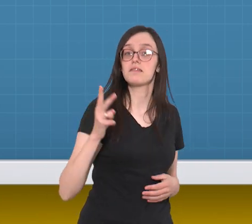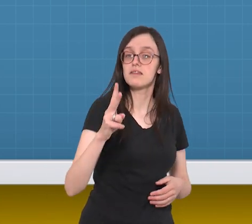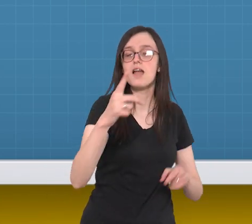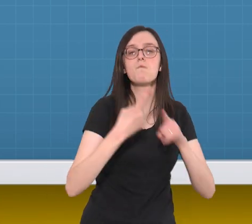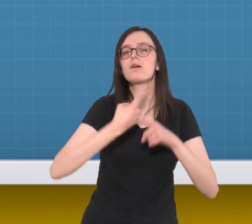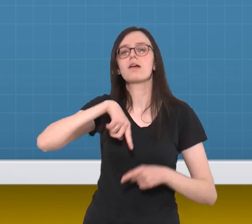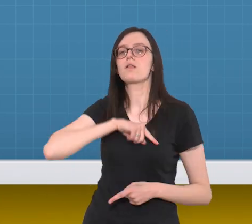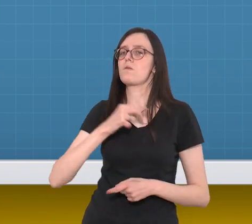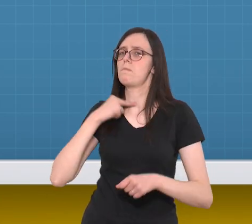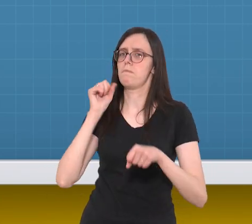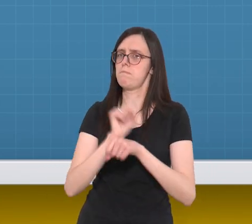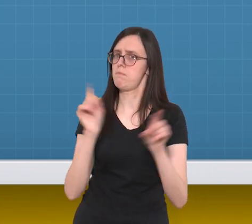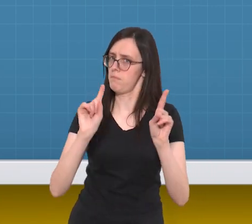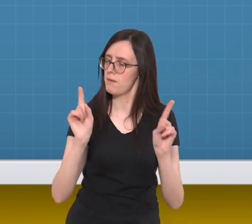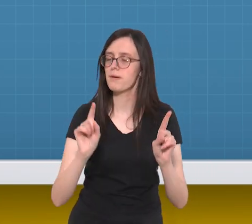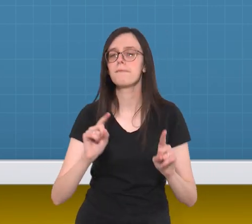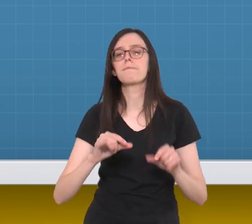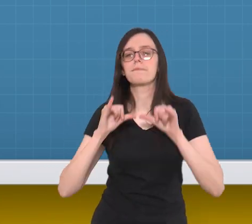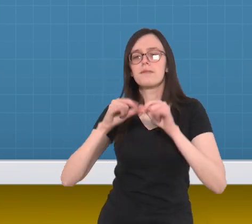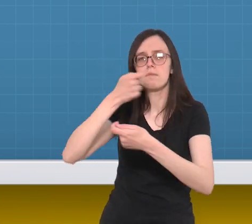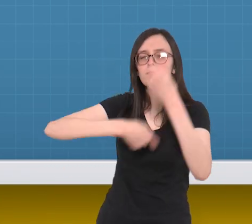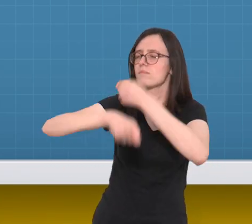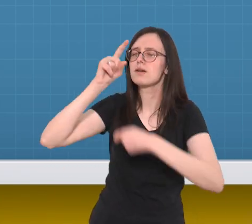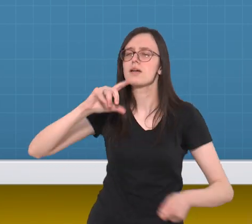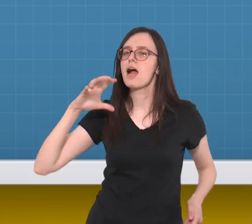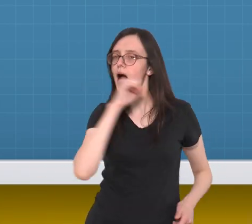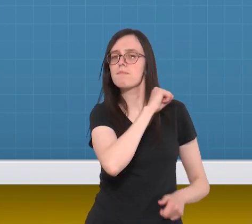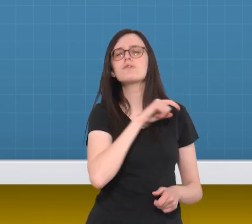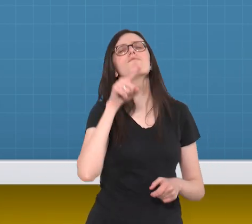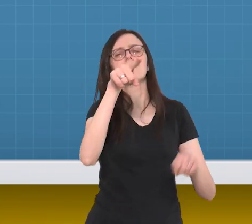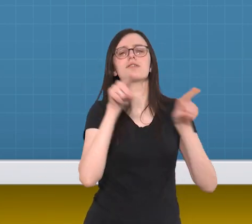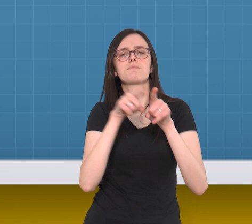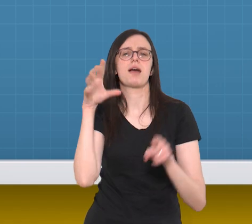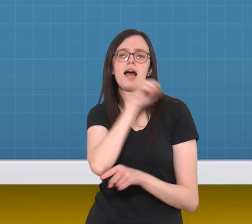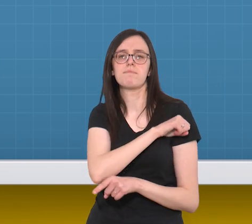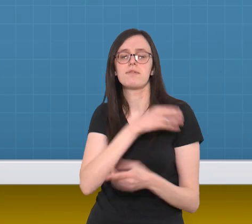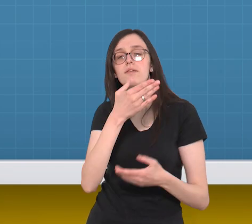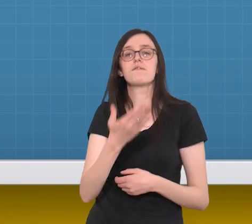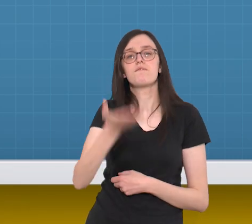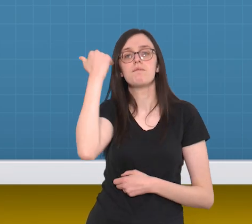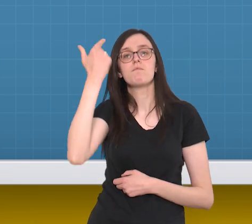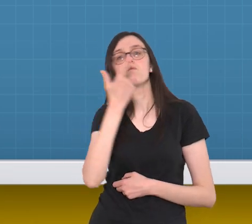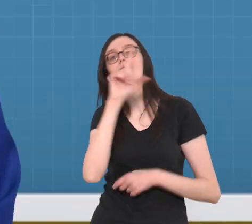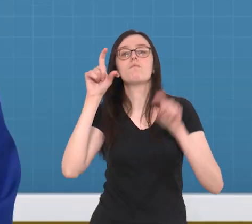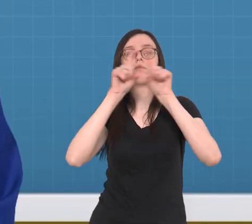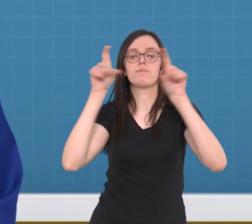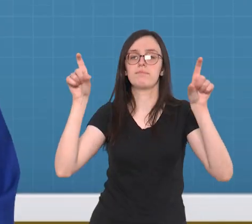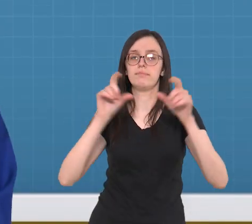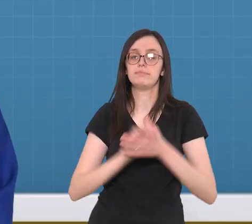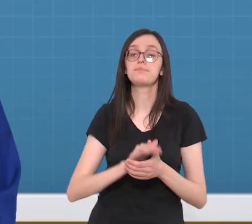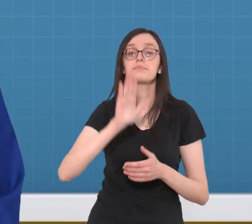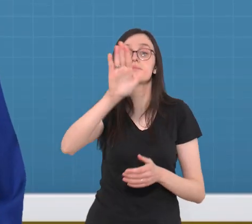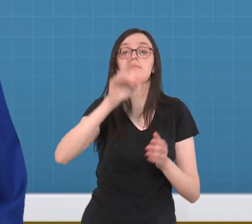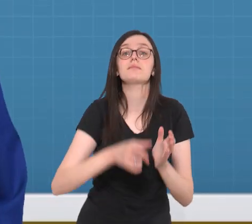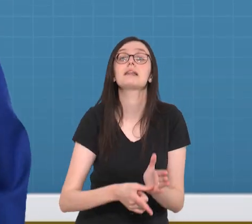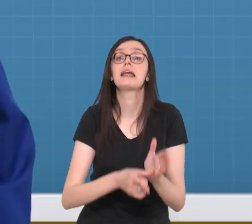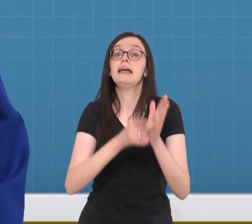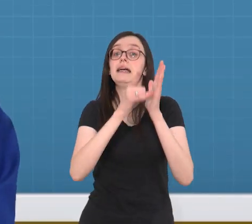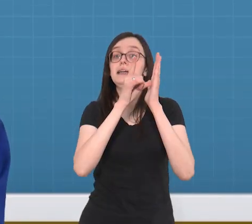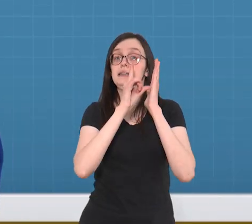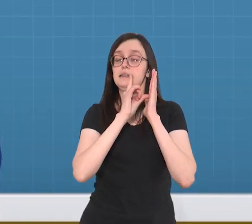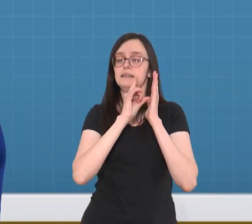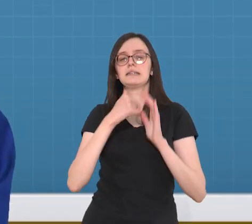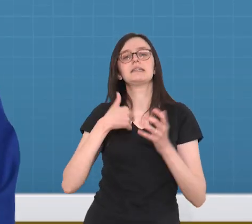Aprendizagem. Vamos em frente, porque a gente não pode parar. O mercado financeiro é rápido e você também é. Vamos para mais um problema